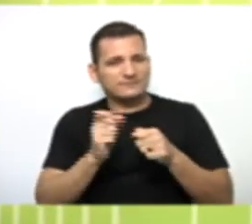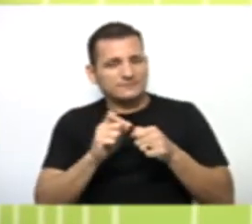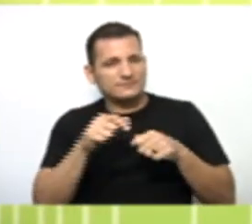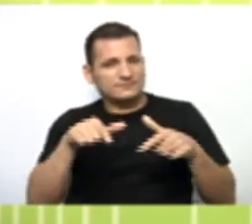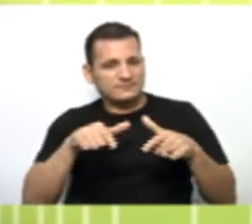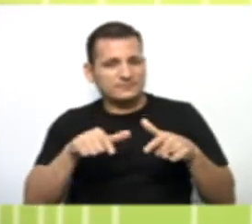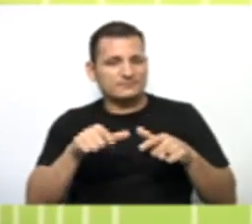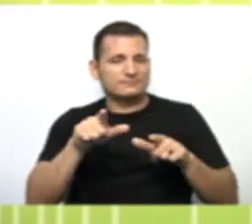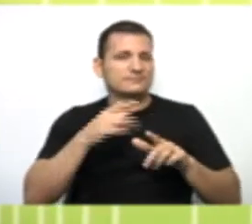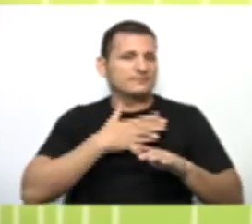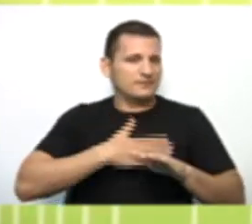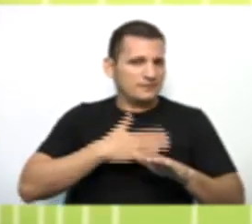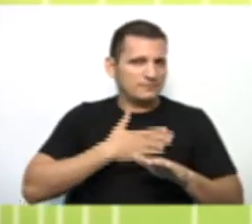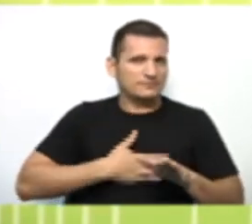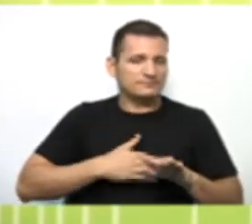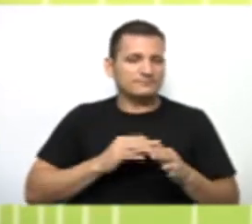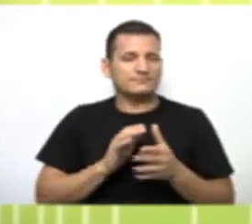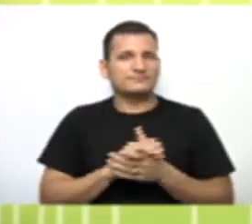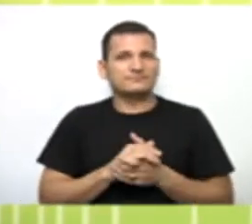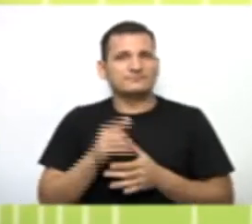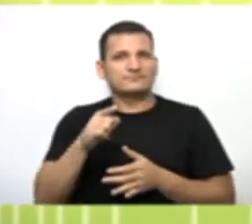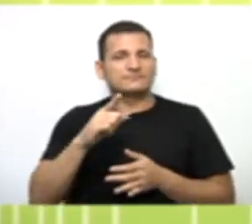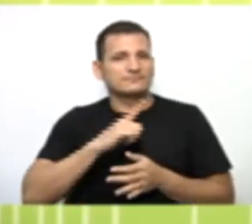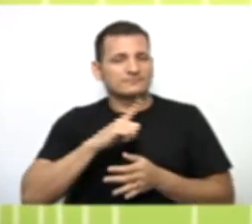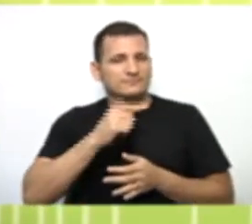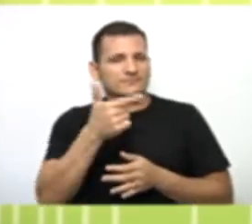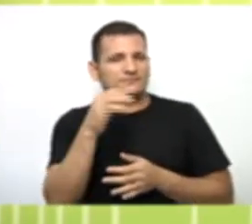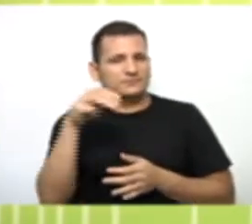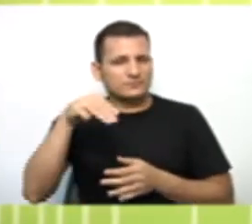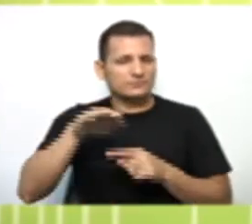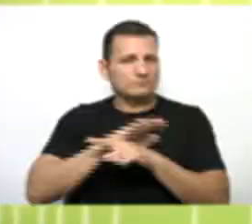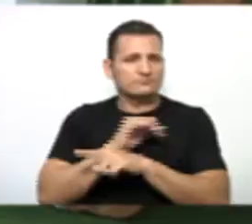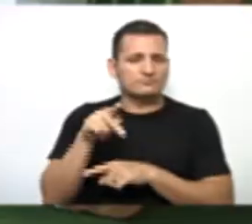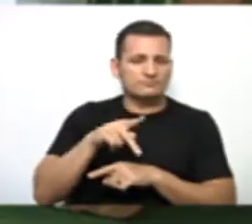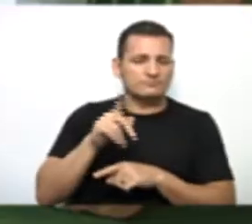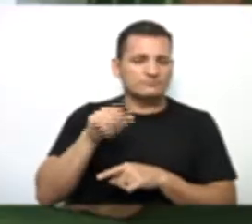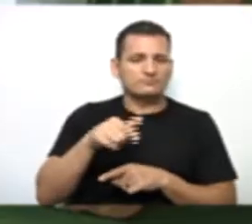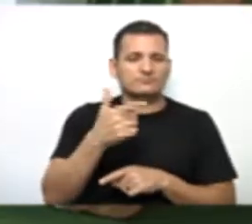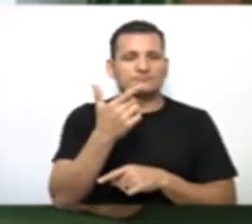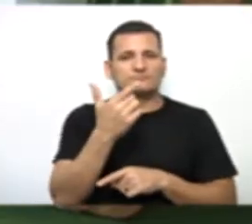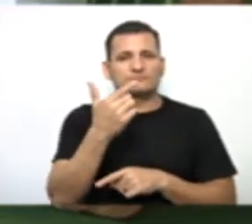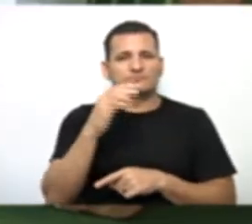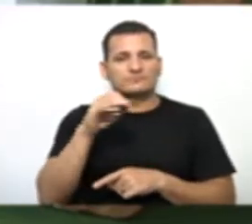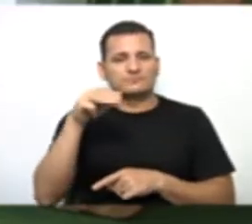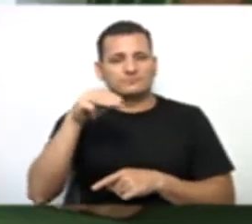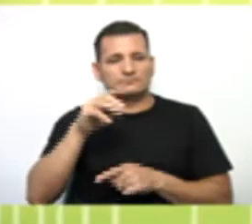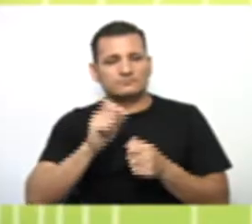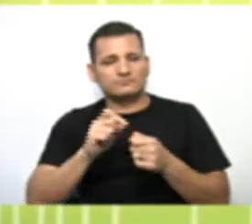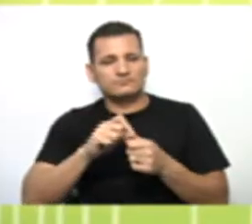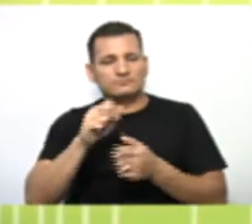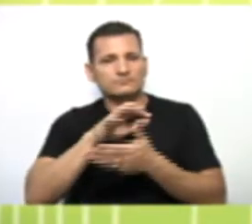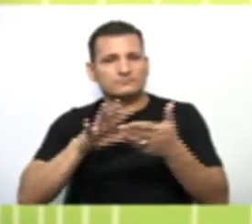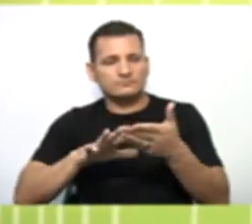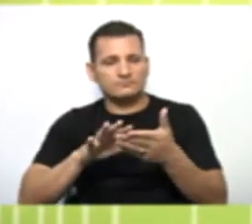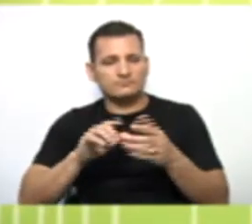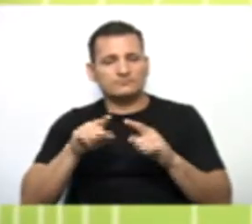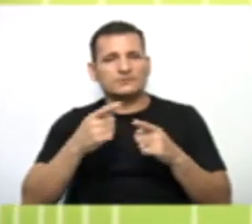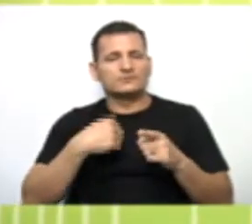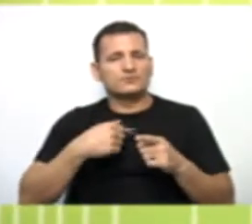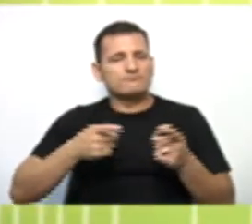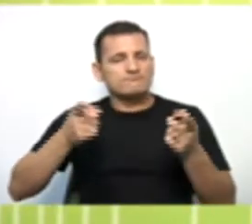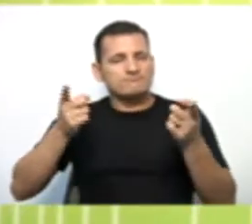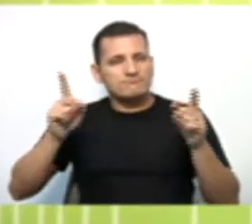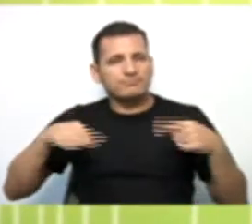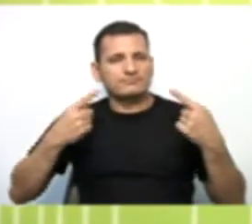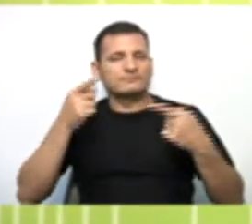trabalho. Calma. Você vai ter 20 minutos, né, professor Gilberto, para fazer essa atividade. 20 minutos, mas eu desafio